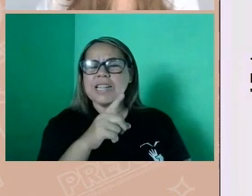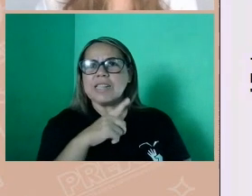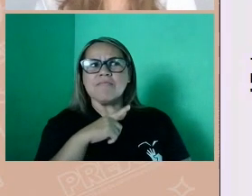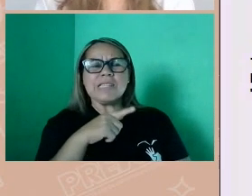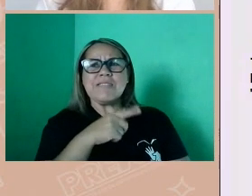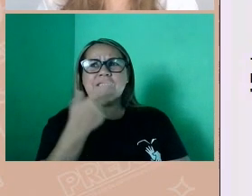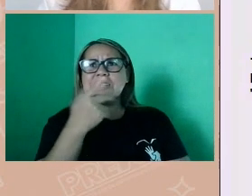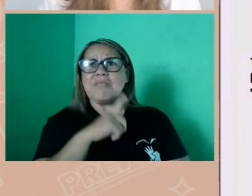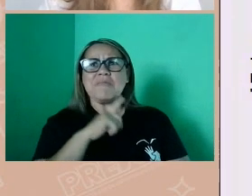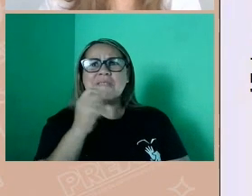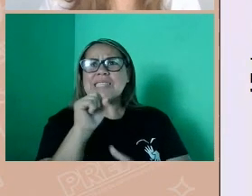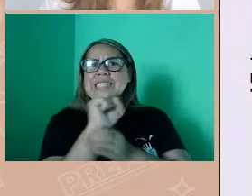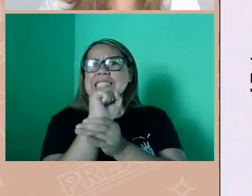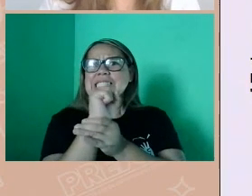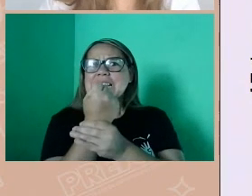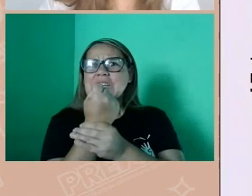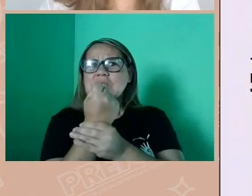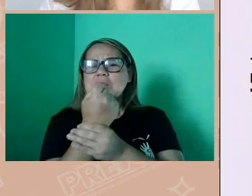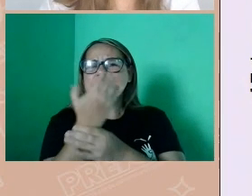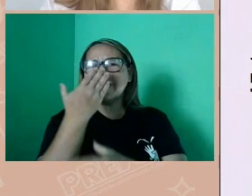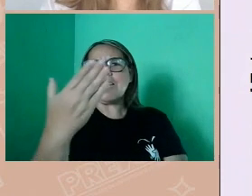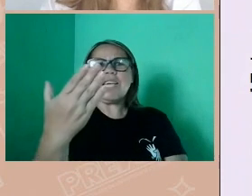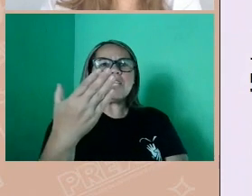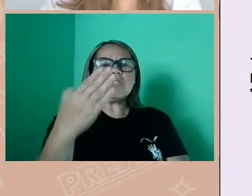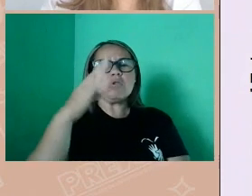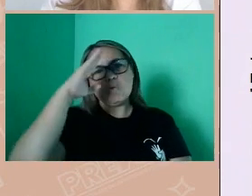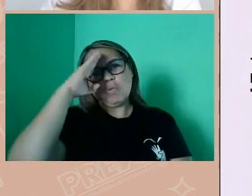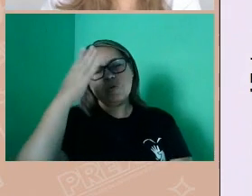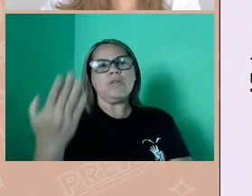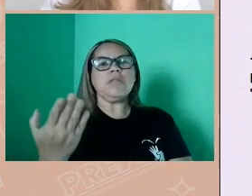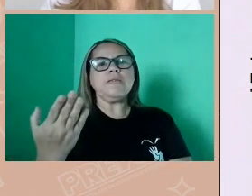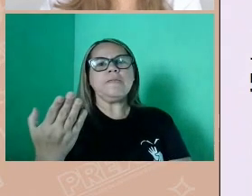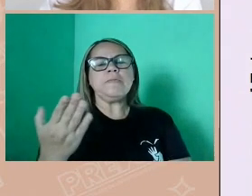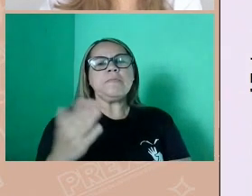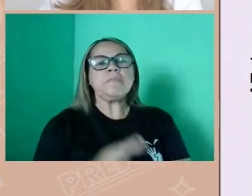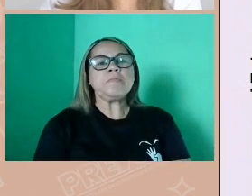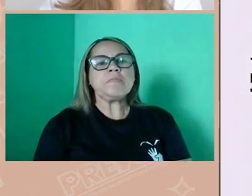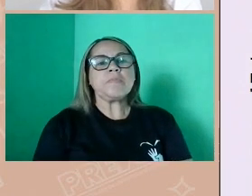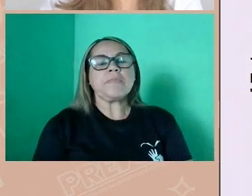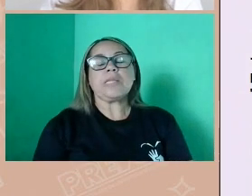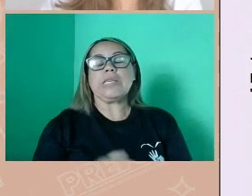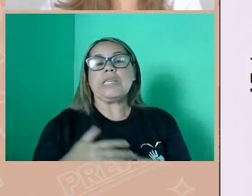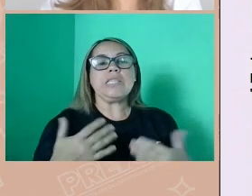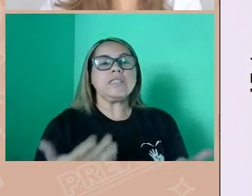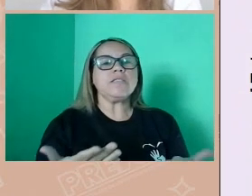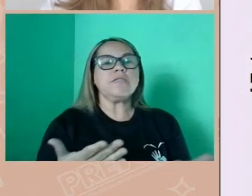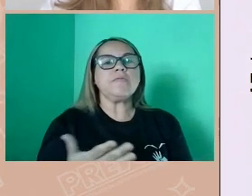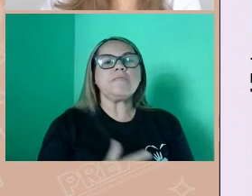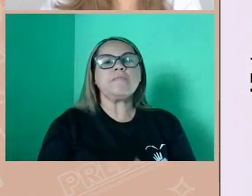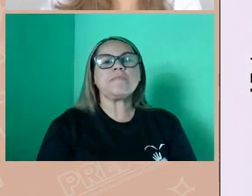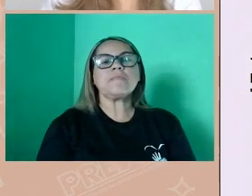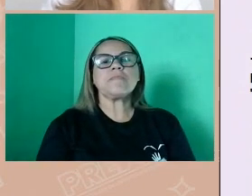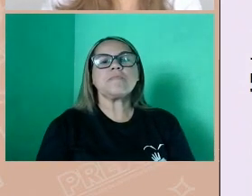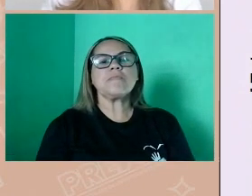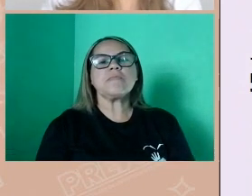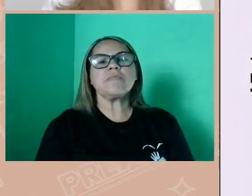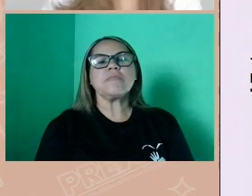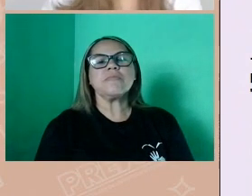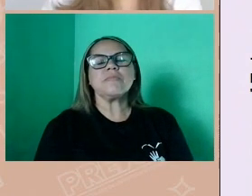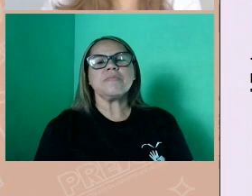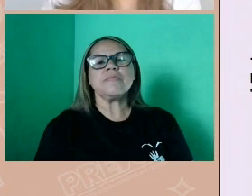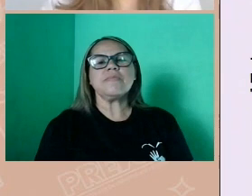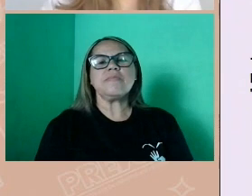na presença dos soldados dos grupos militantes né? Taliban spokesperson spokesperson